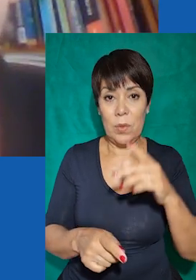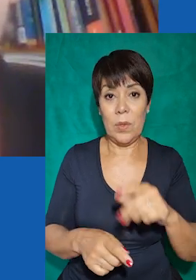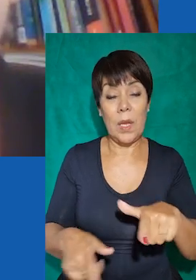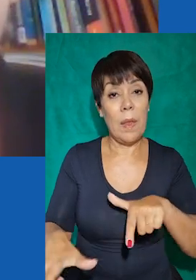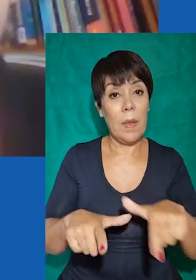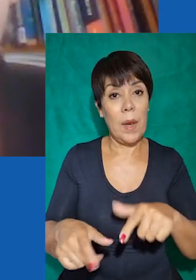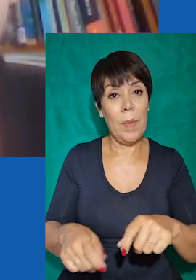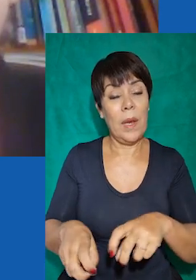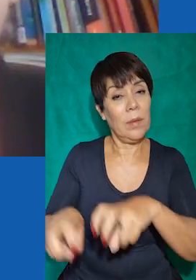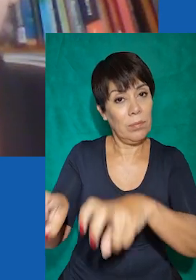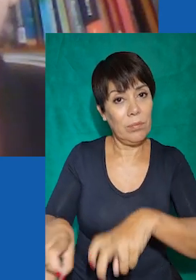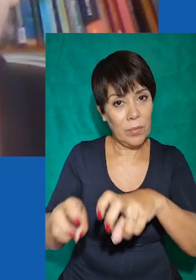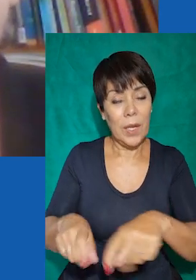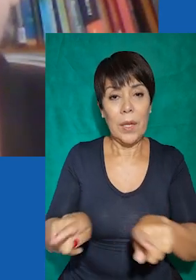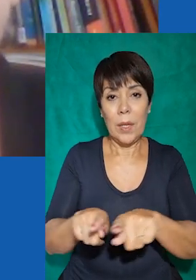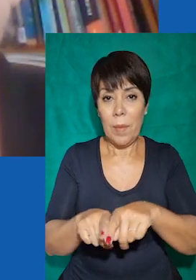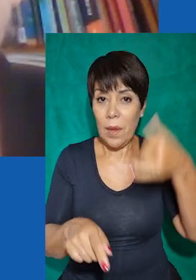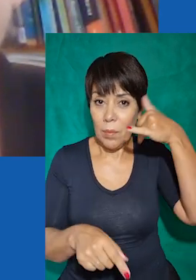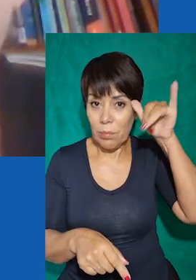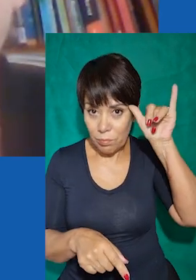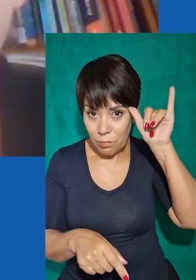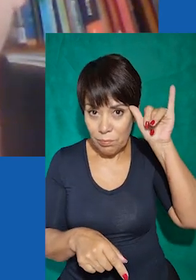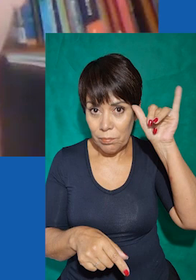o setor agropecuário, né,